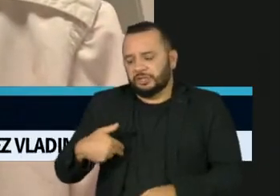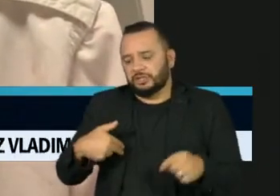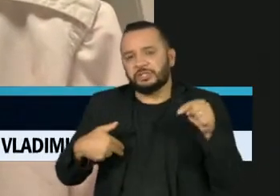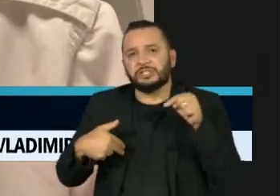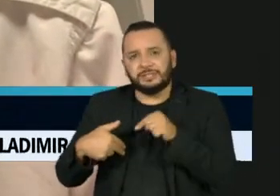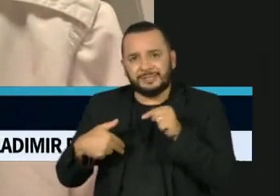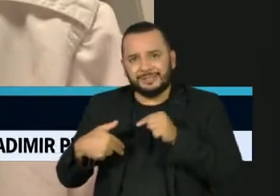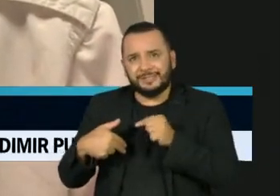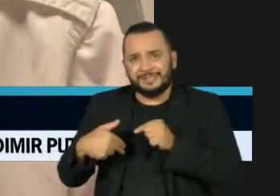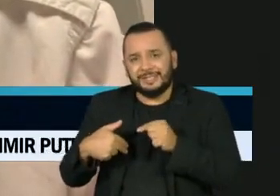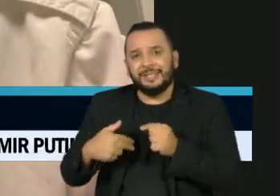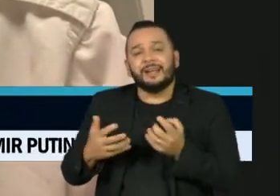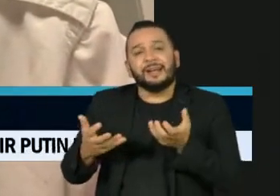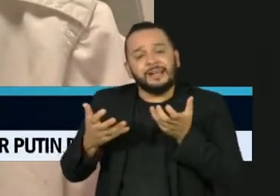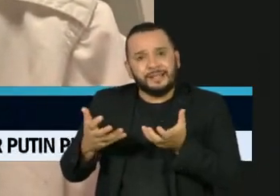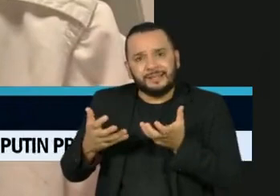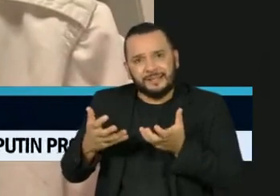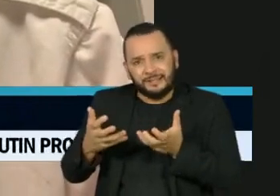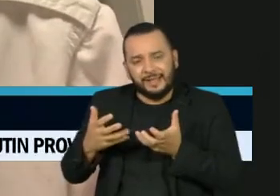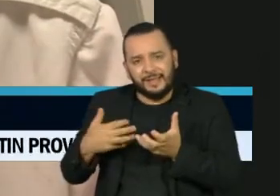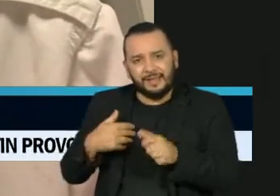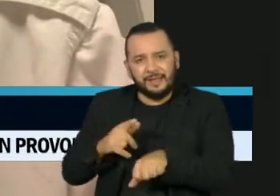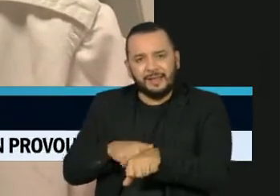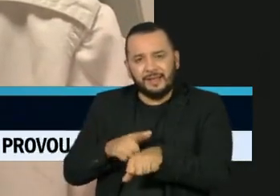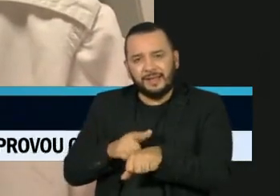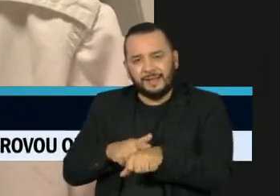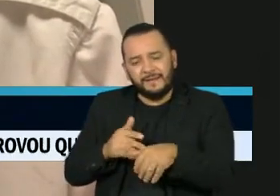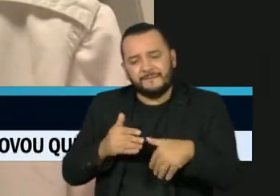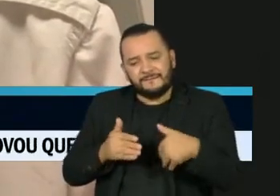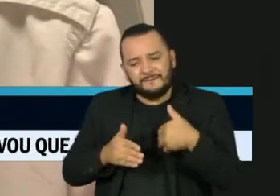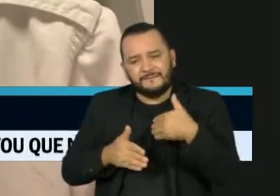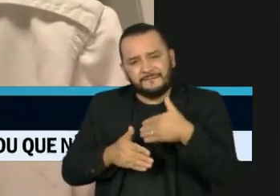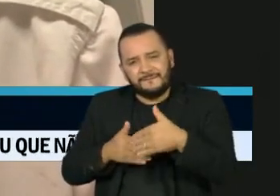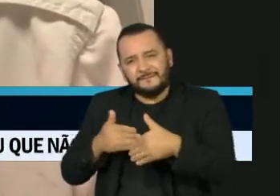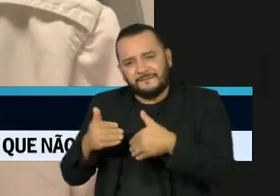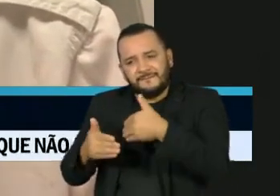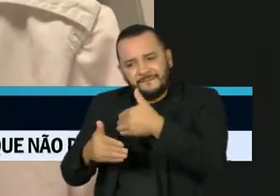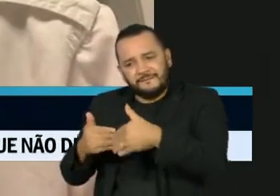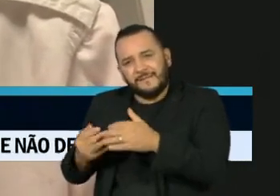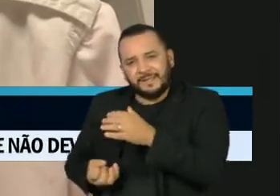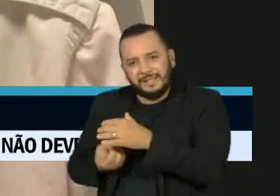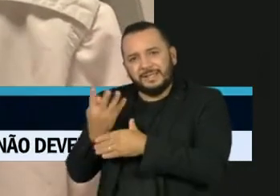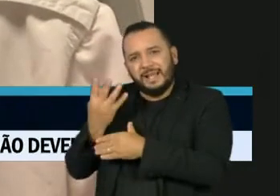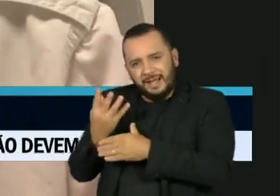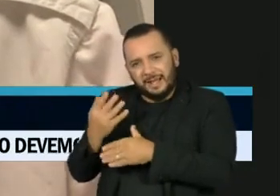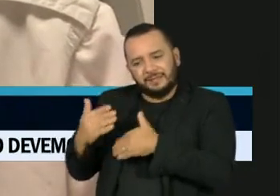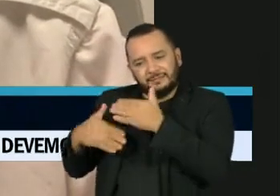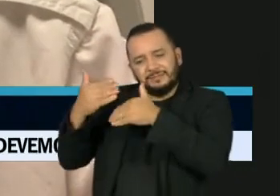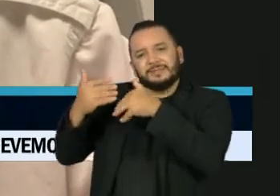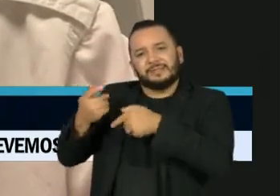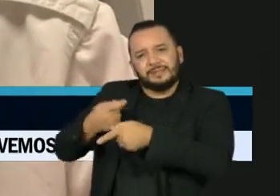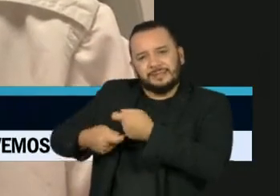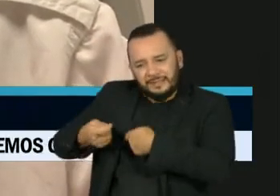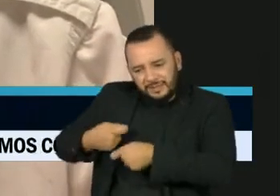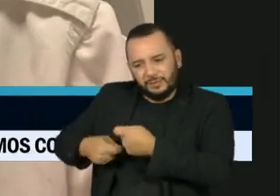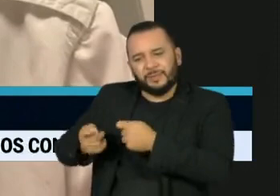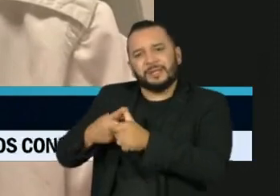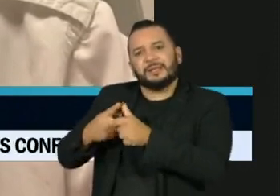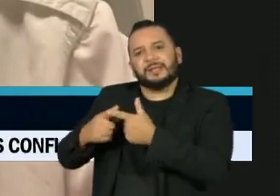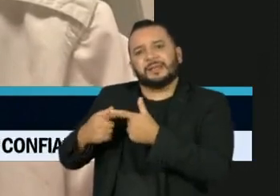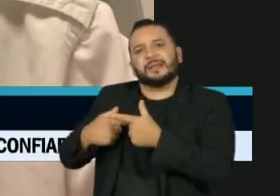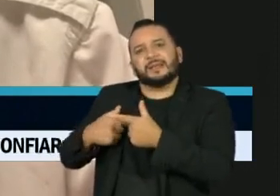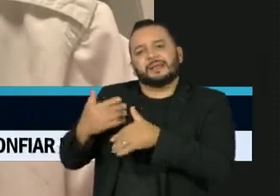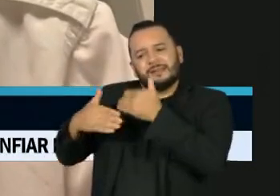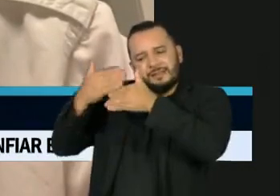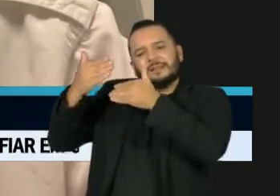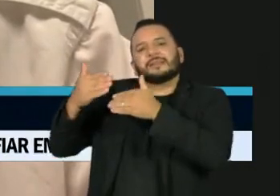tempo para consolidar o seu desenvolvimento tecnológico, econômico e geopolítico,